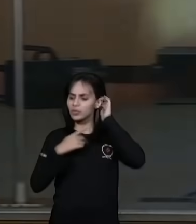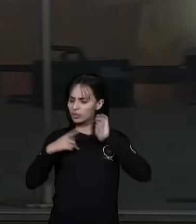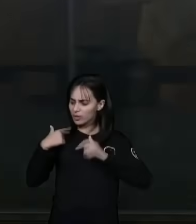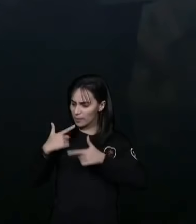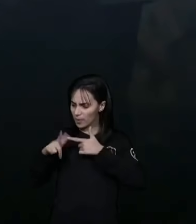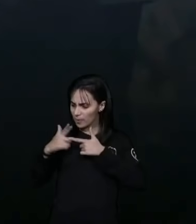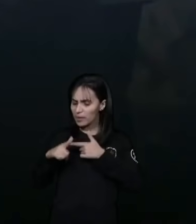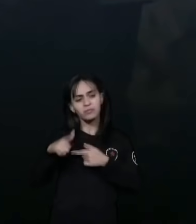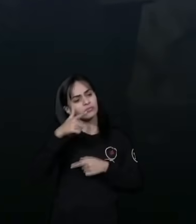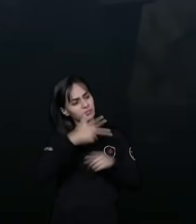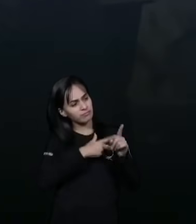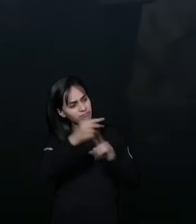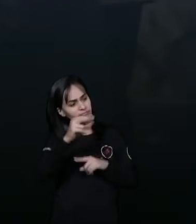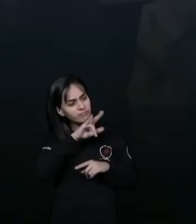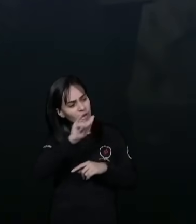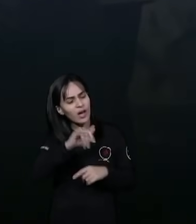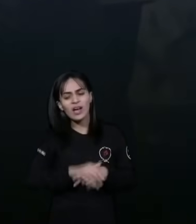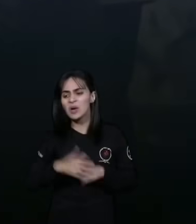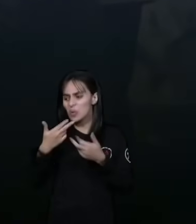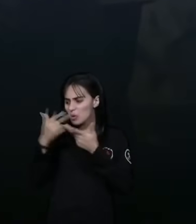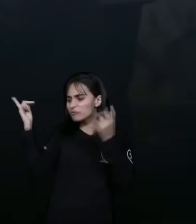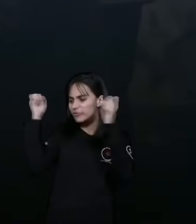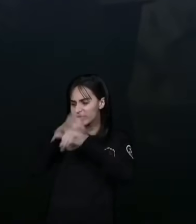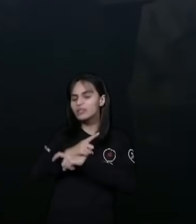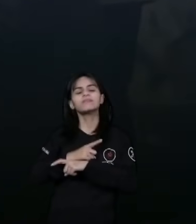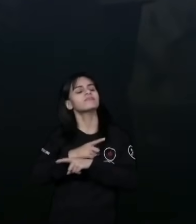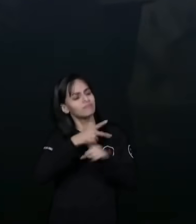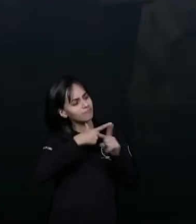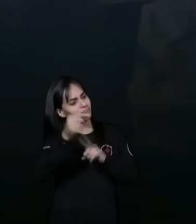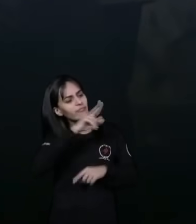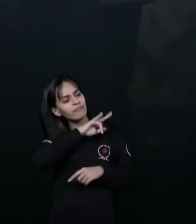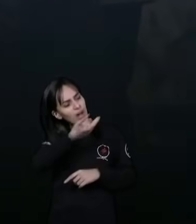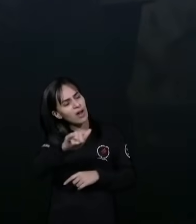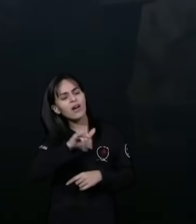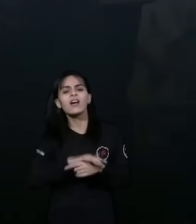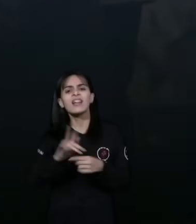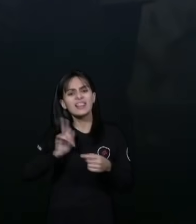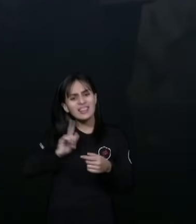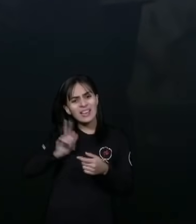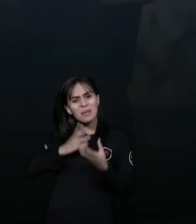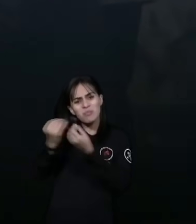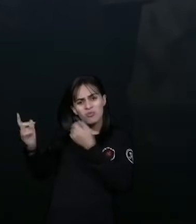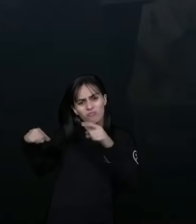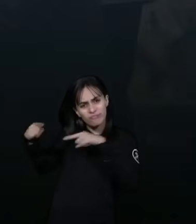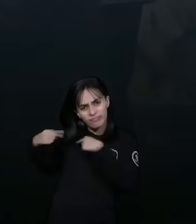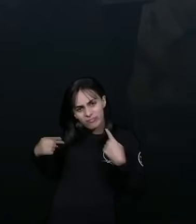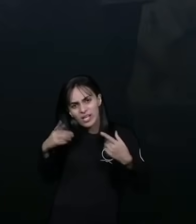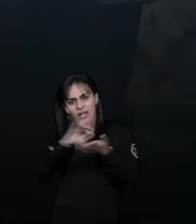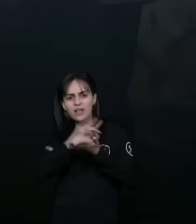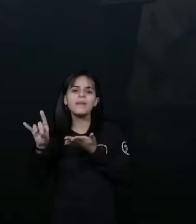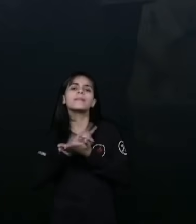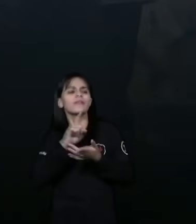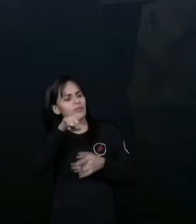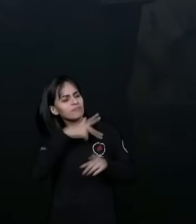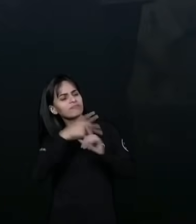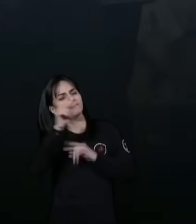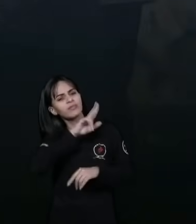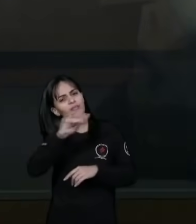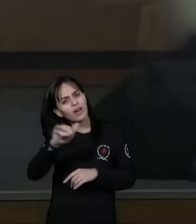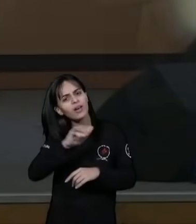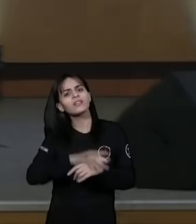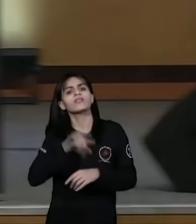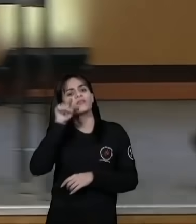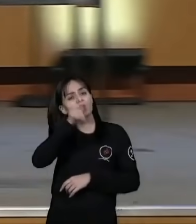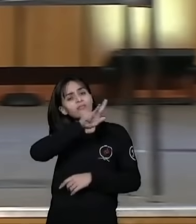tem luta você vai prevalecer a coisa tá feia você vai prevalecer e tem muitos anos de berçário você vai prevalecer